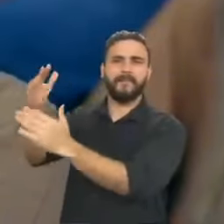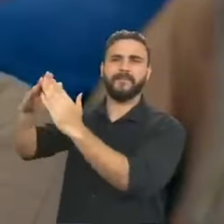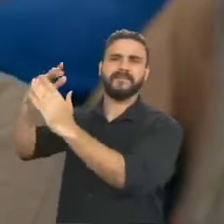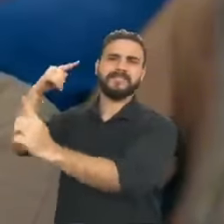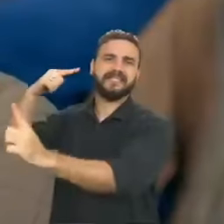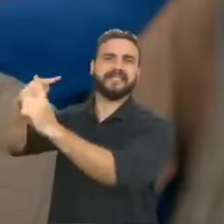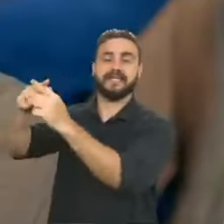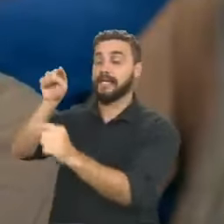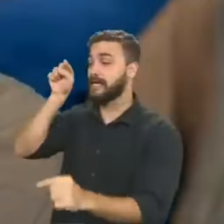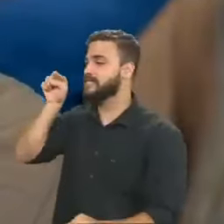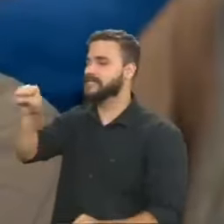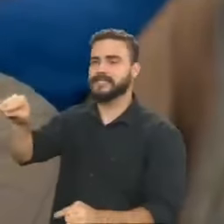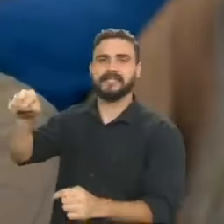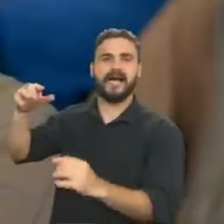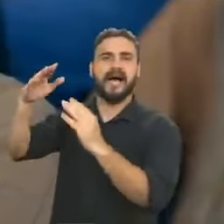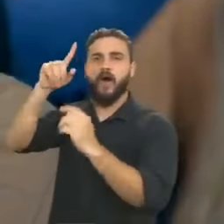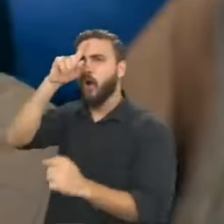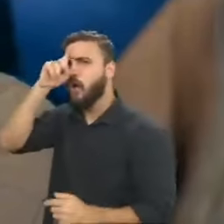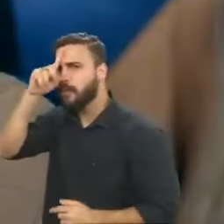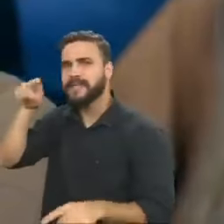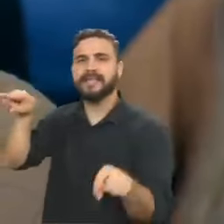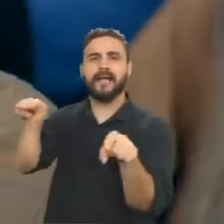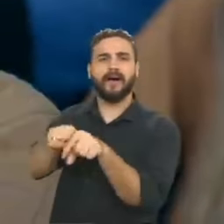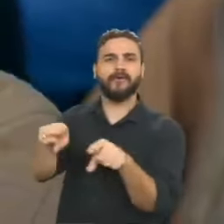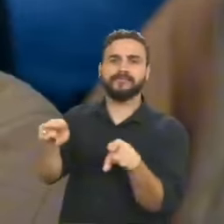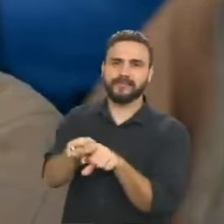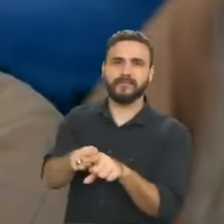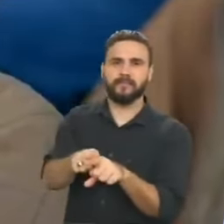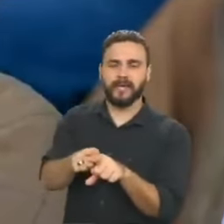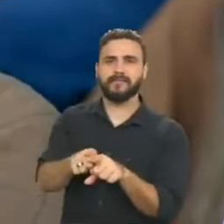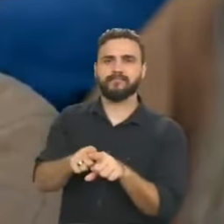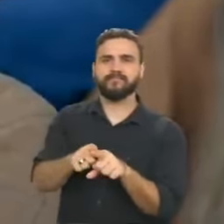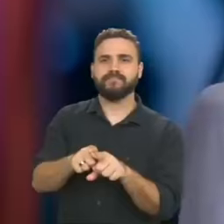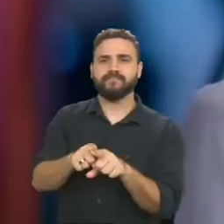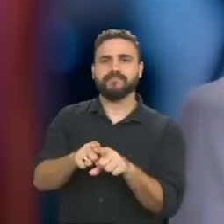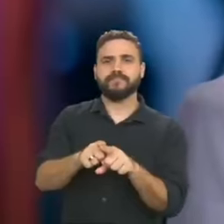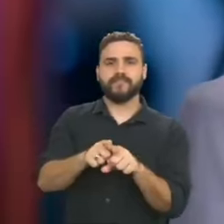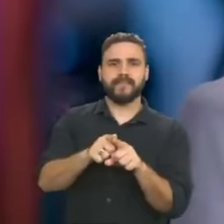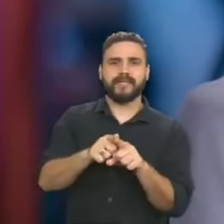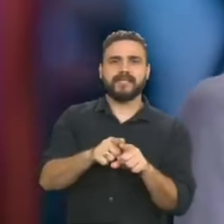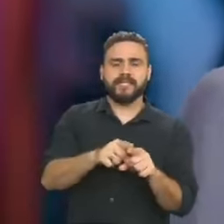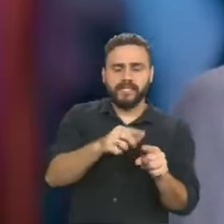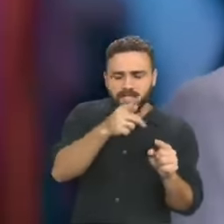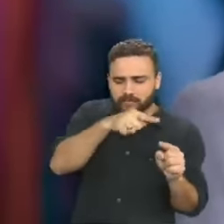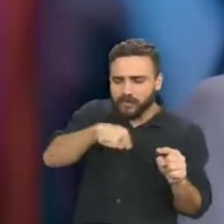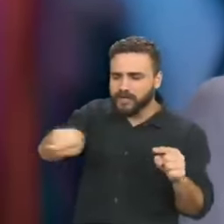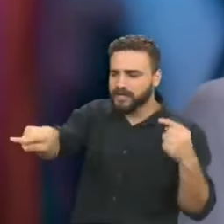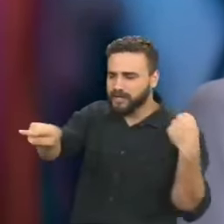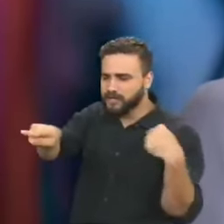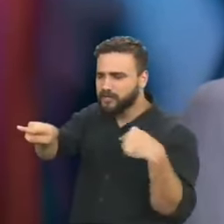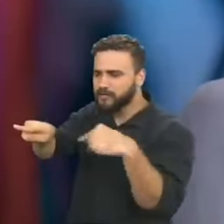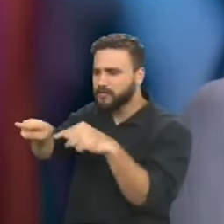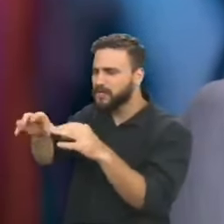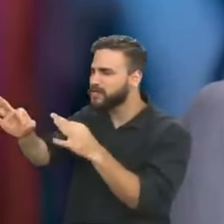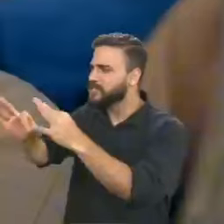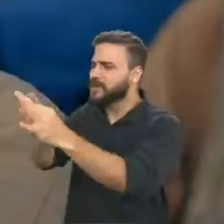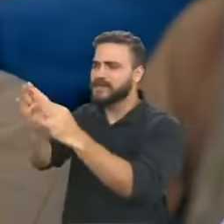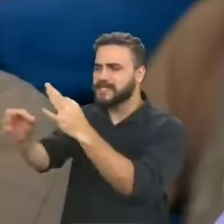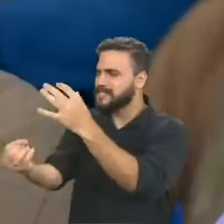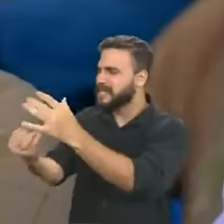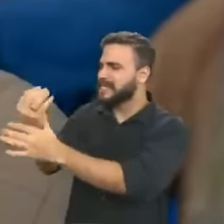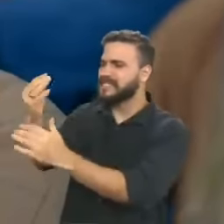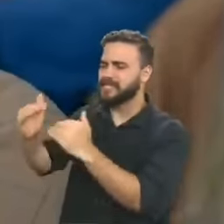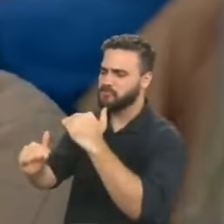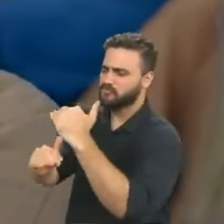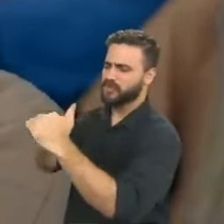É impressionante como uma gotinha de água, uma gotinha do evangelho naquele solo está dando tanto fruto. As portas